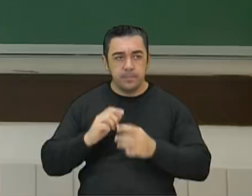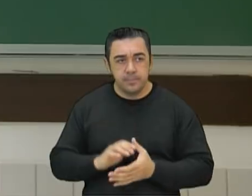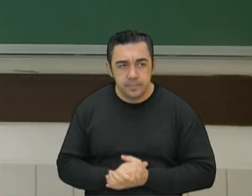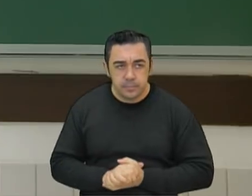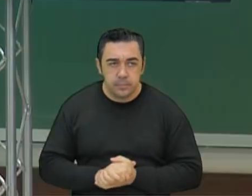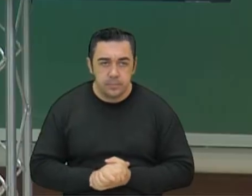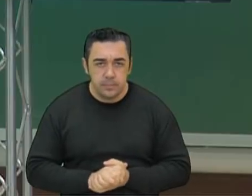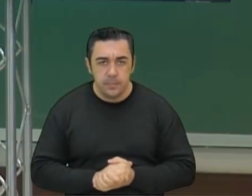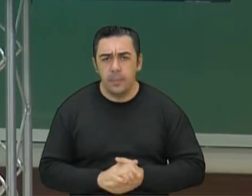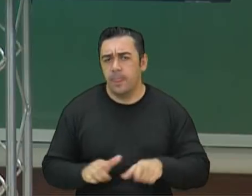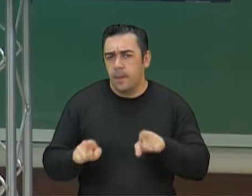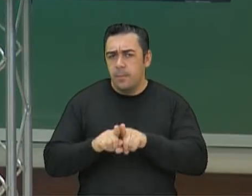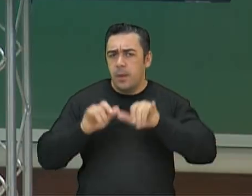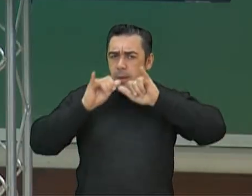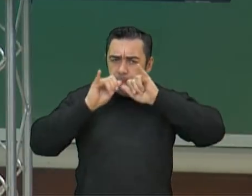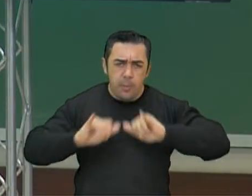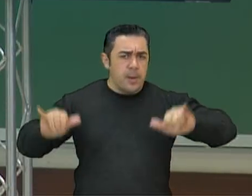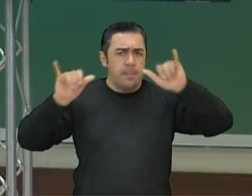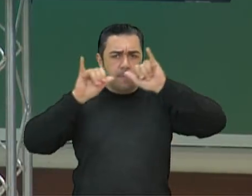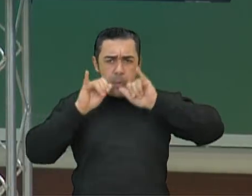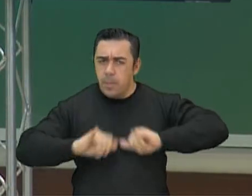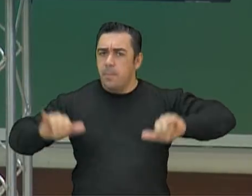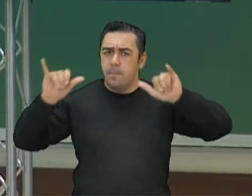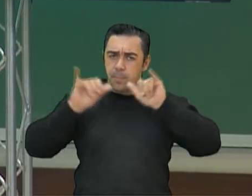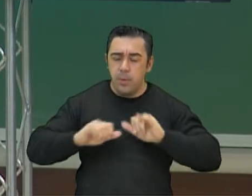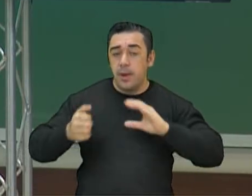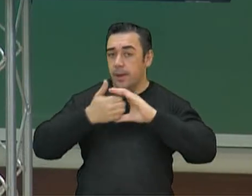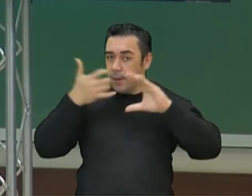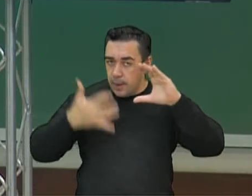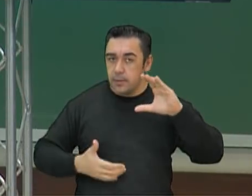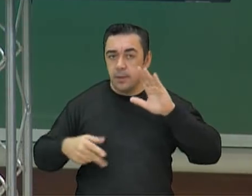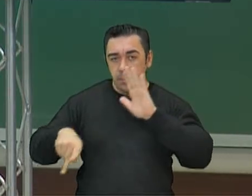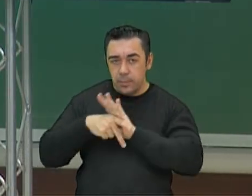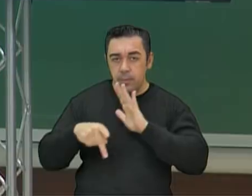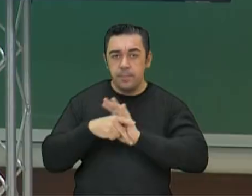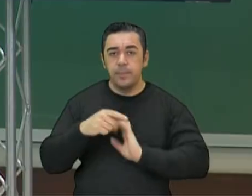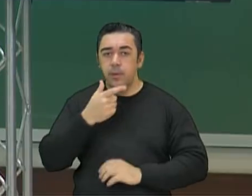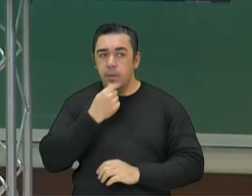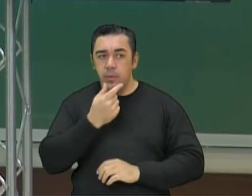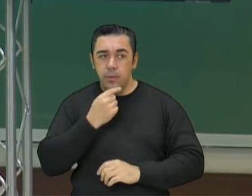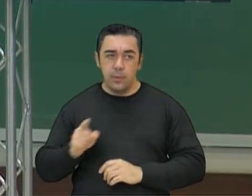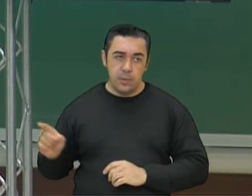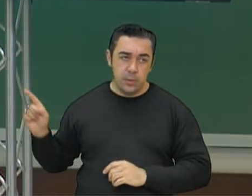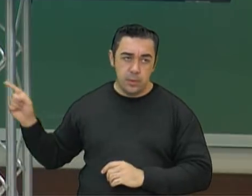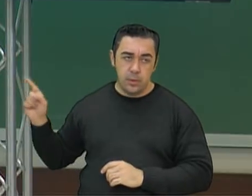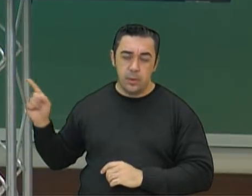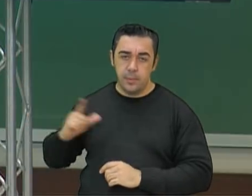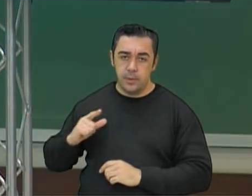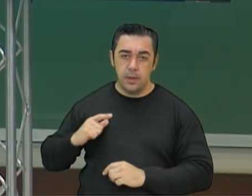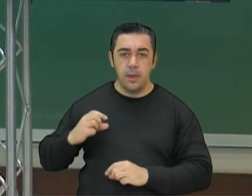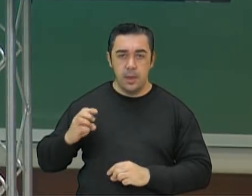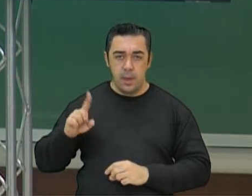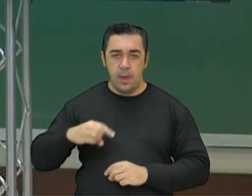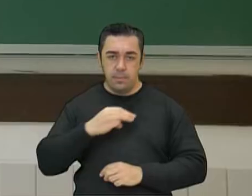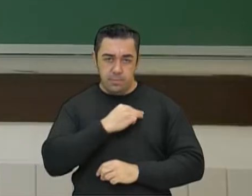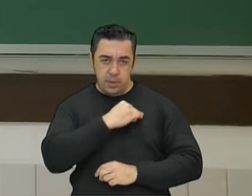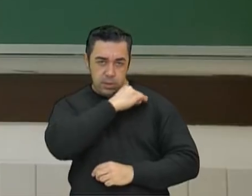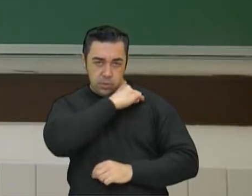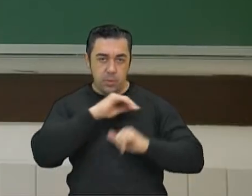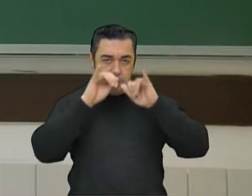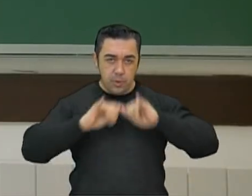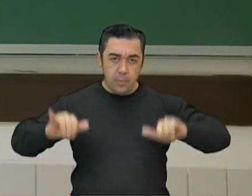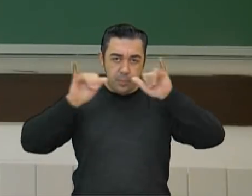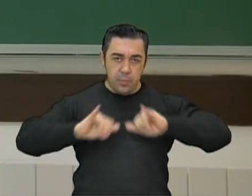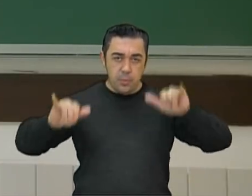Forte propaganda é outra característica desse governo do Hitler. Joseph Goebbels, o ministro da propaganda,